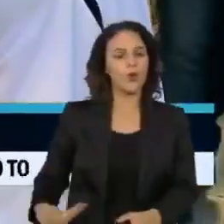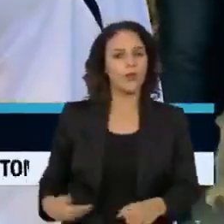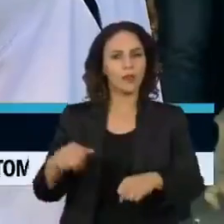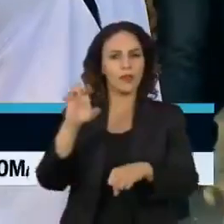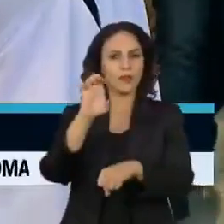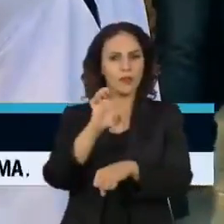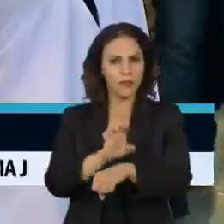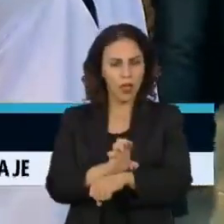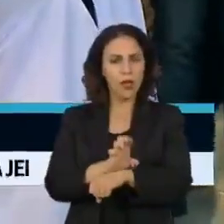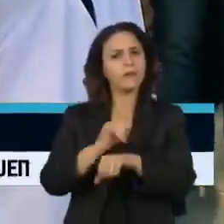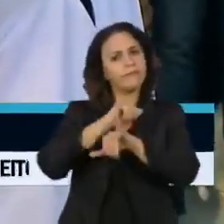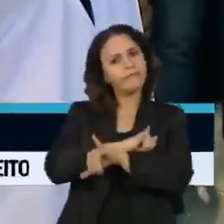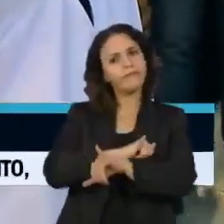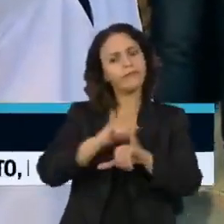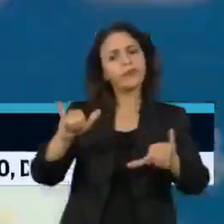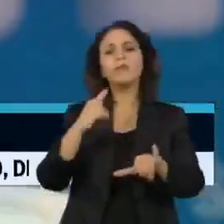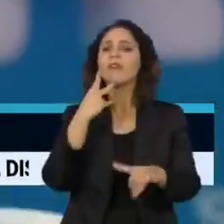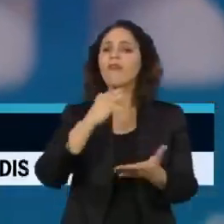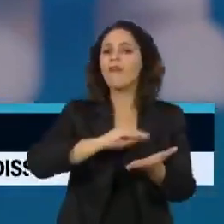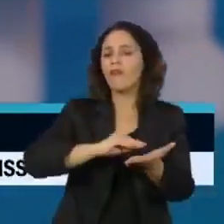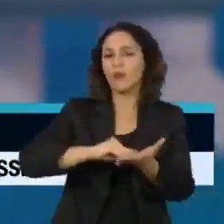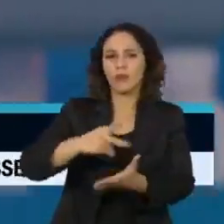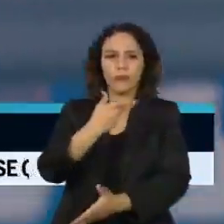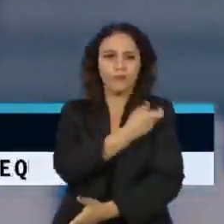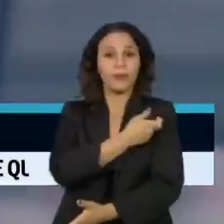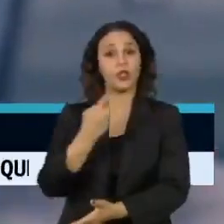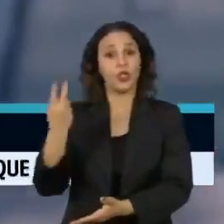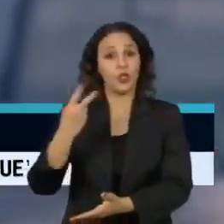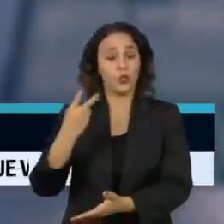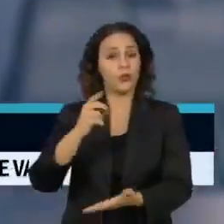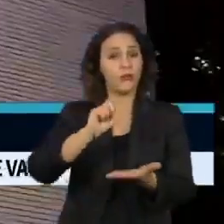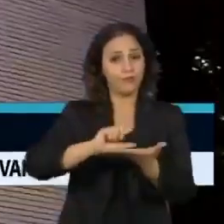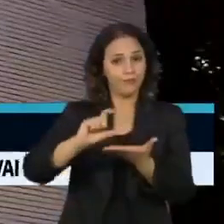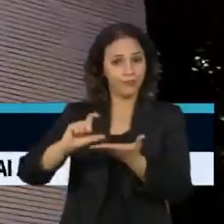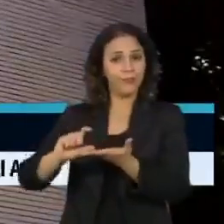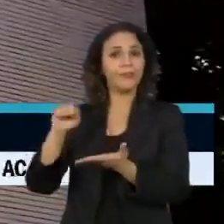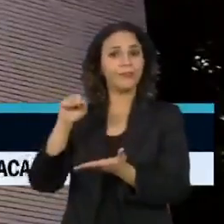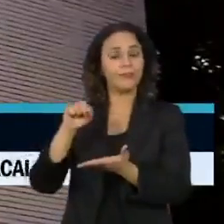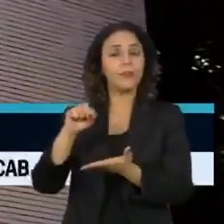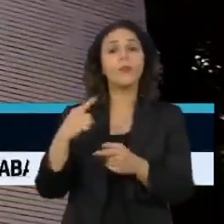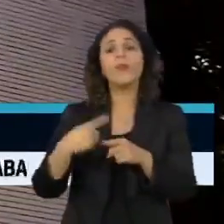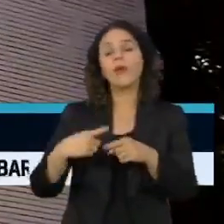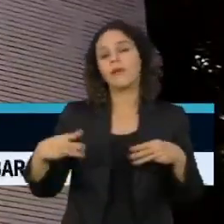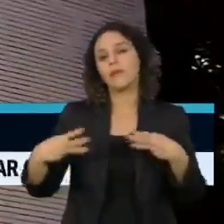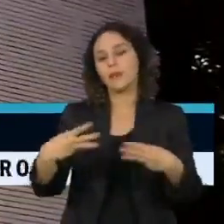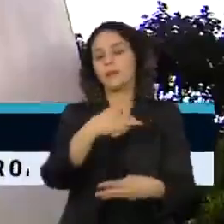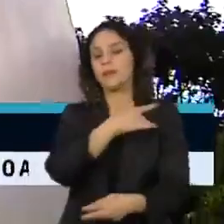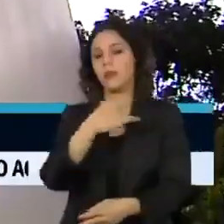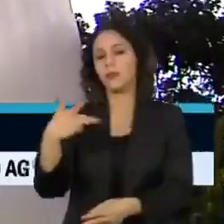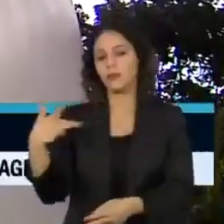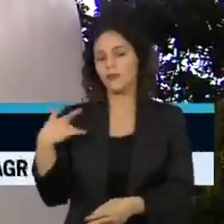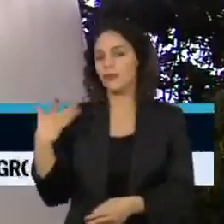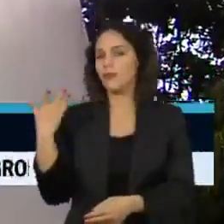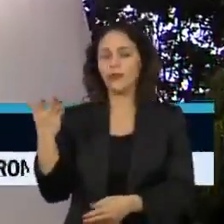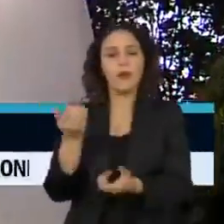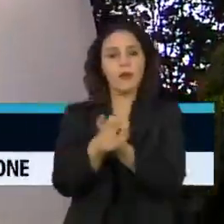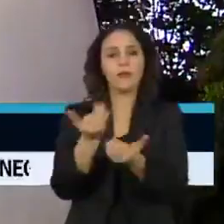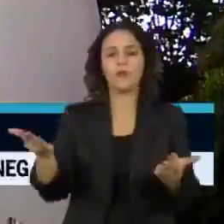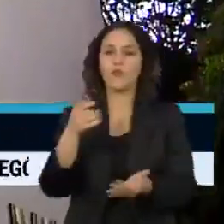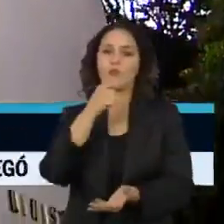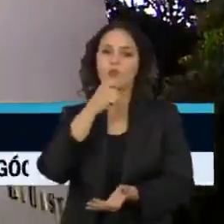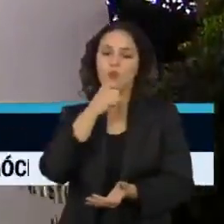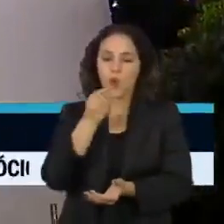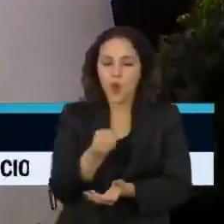afirma que ficou sem a quantidade suficiente para aplicação da segunda dose da Astra zeneca porque o Ministério da Saúde não